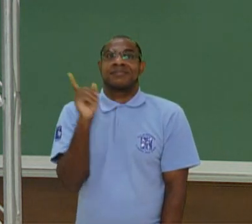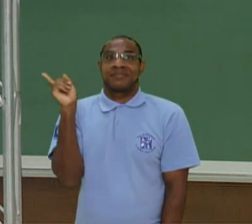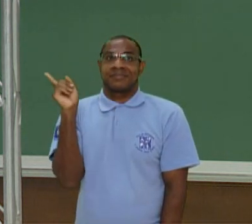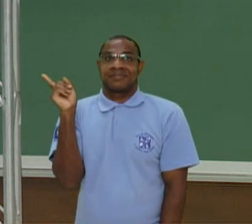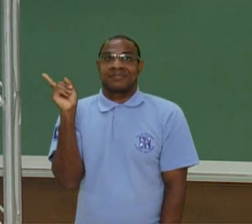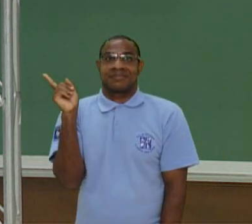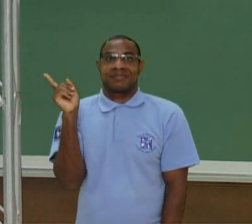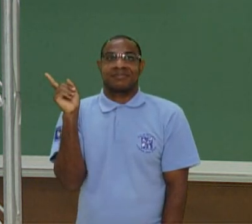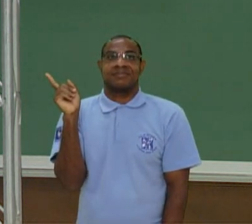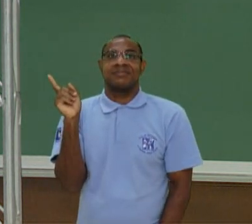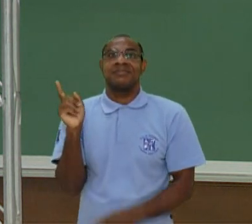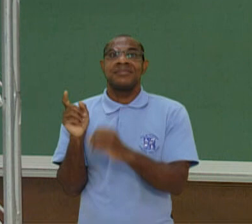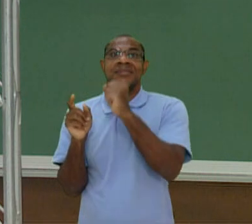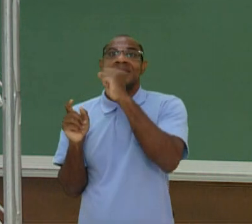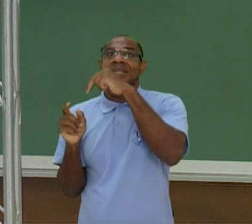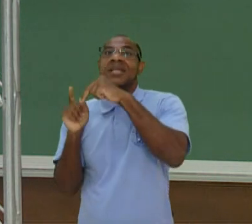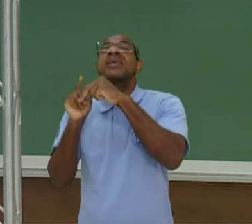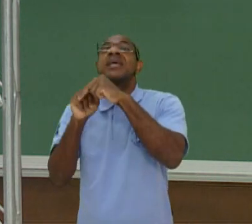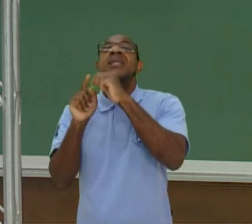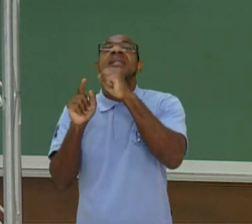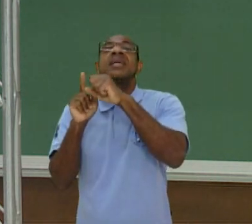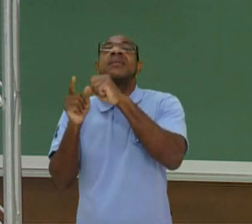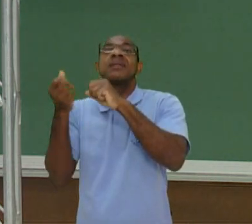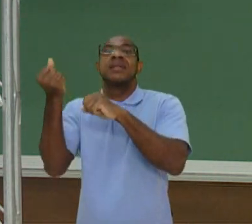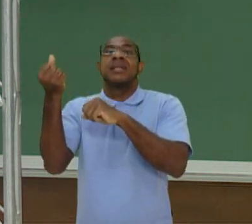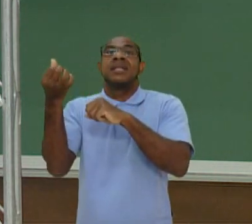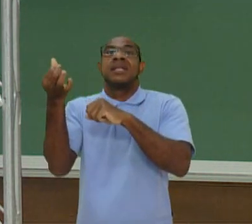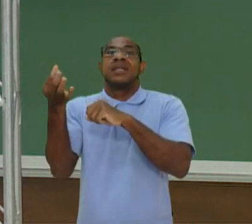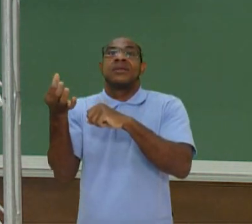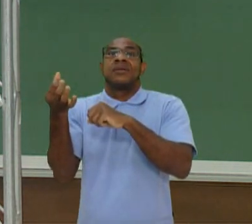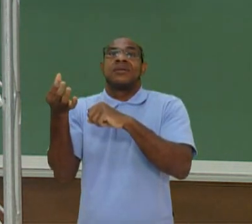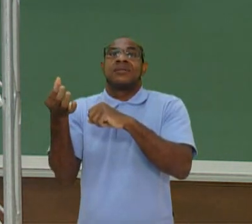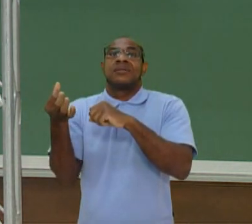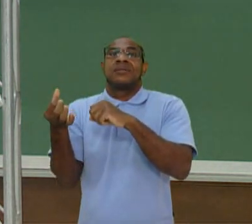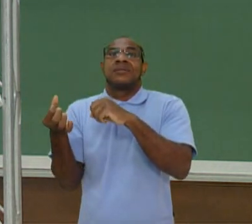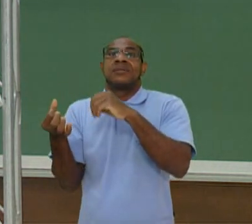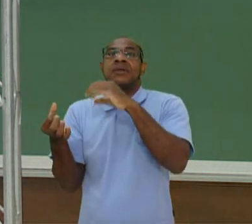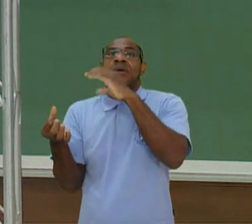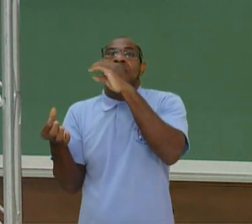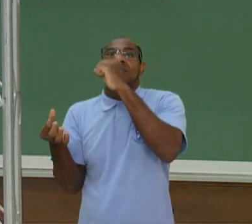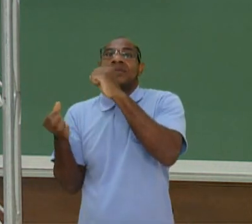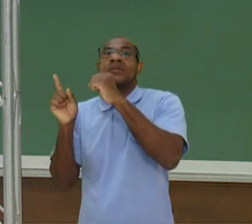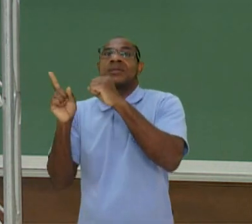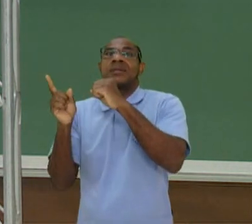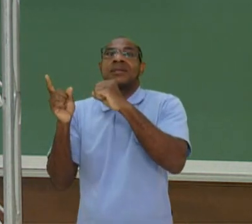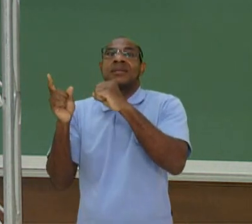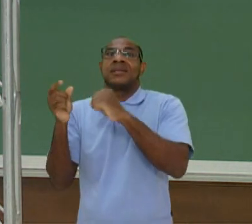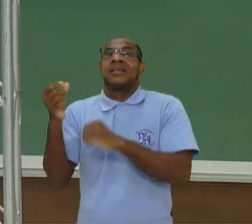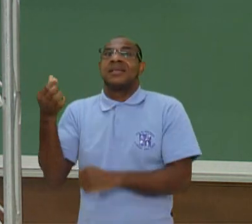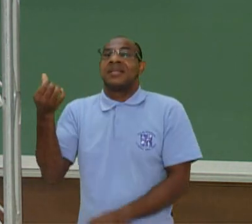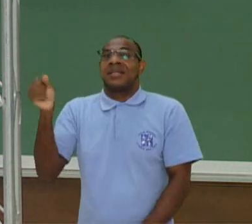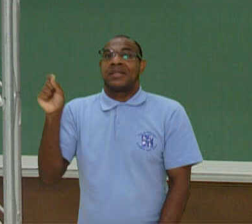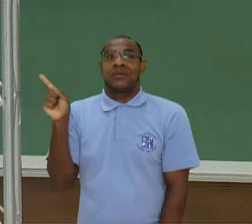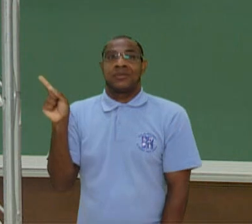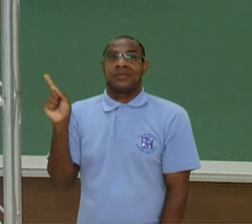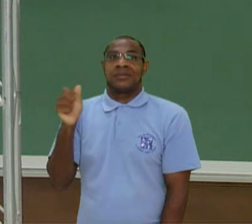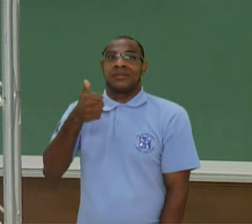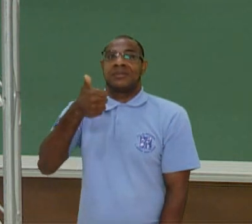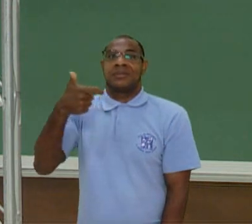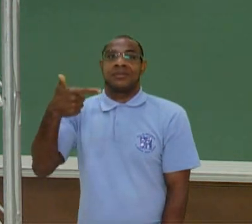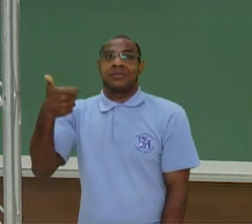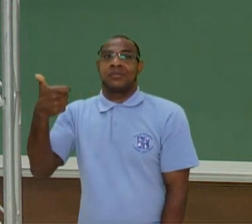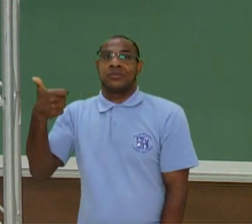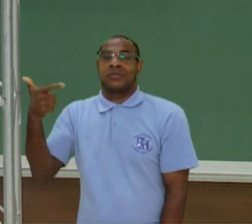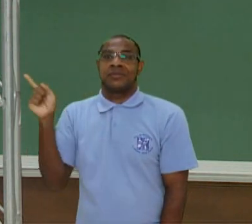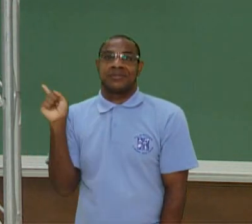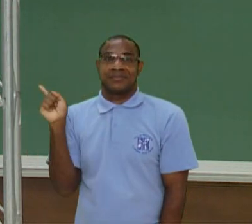seno. Ó, seno de 68, seno de 112. Quanto dá isso? 112 mais 68,